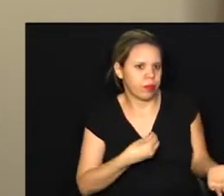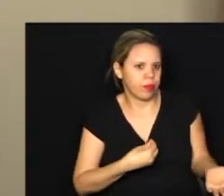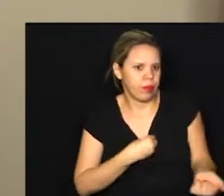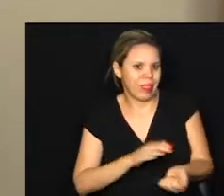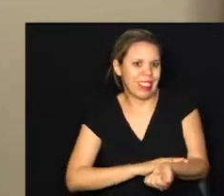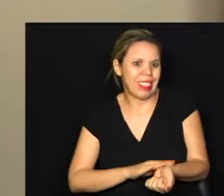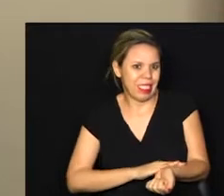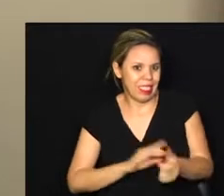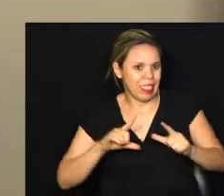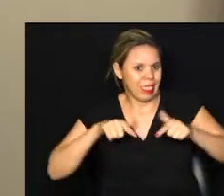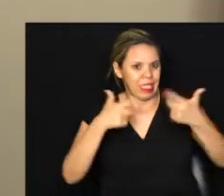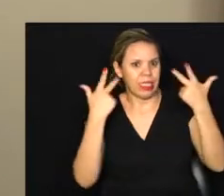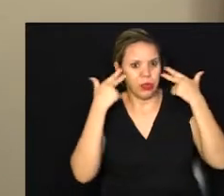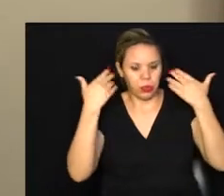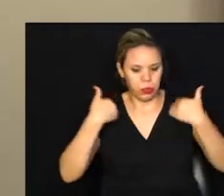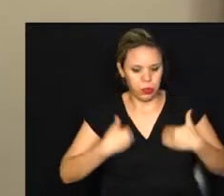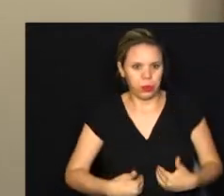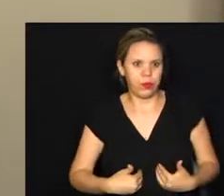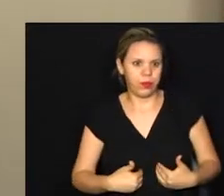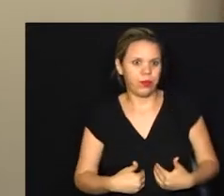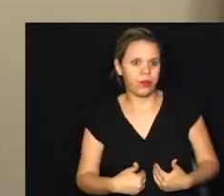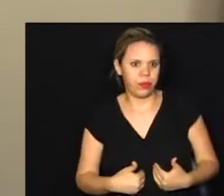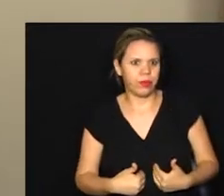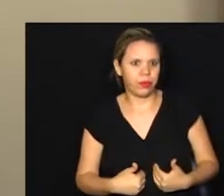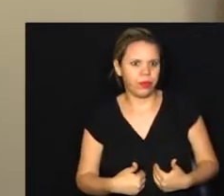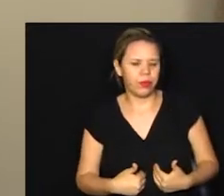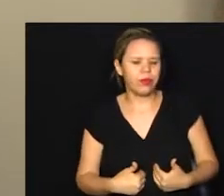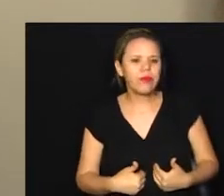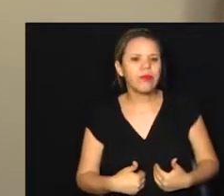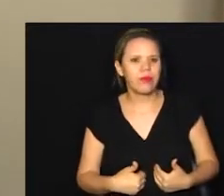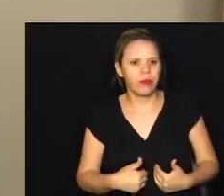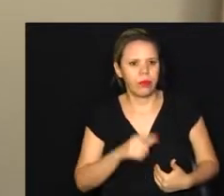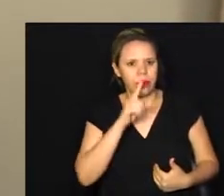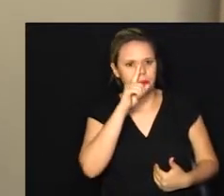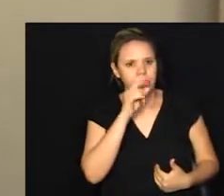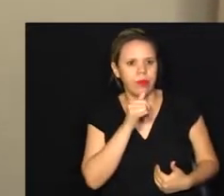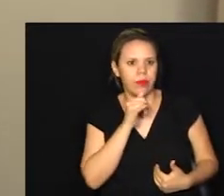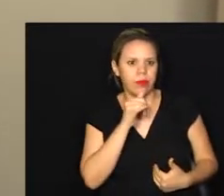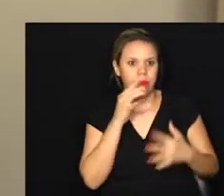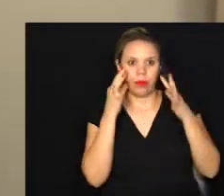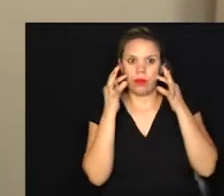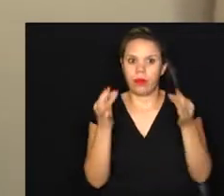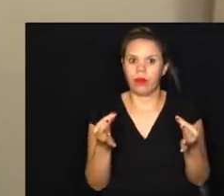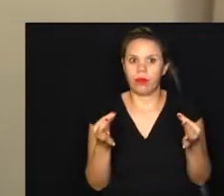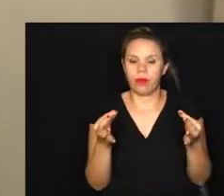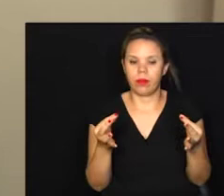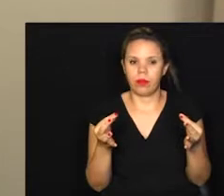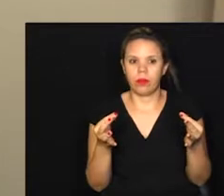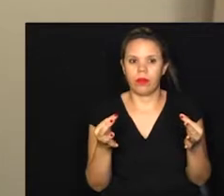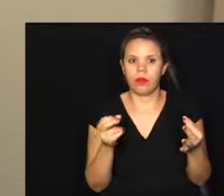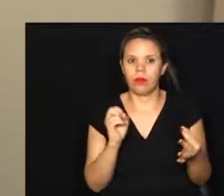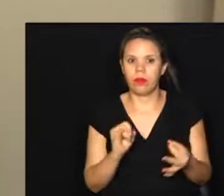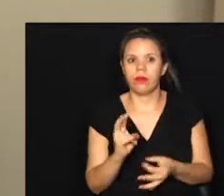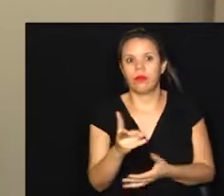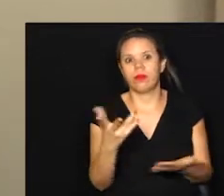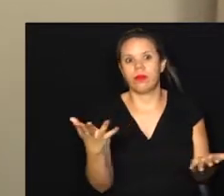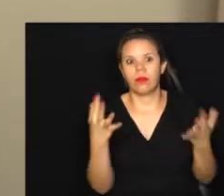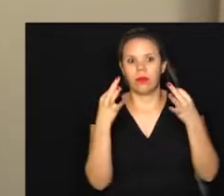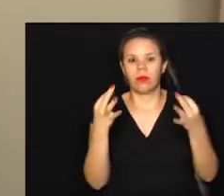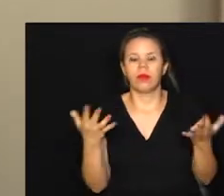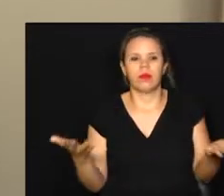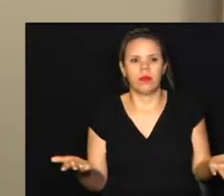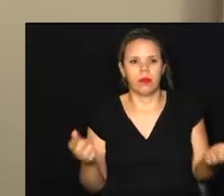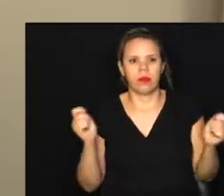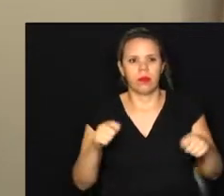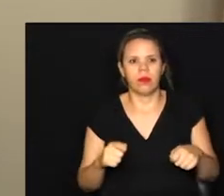diariamente. O estresse é uma reação natural do nosso organismo diante de uma situação de perigo, porém a gente tem que ficar atento quando esse estado se mantém,